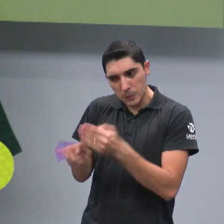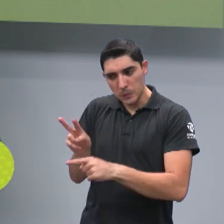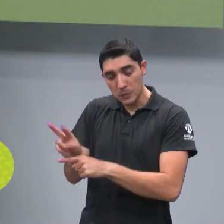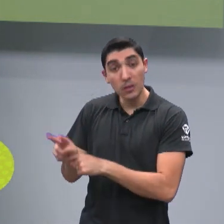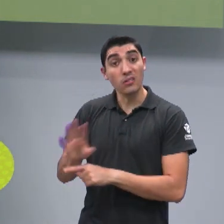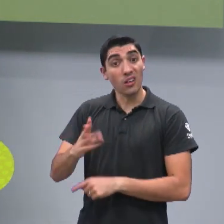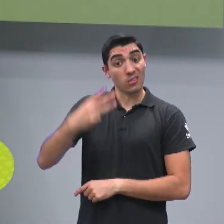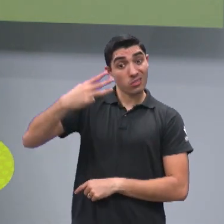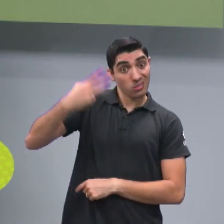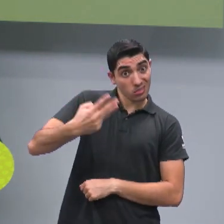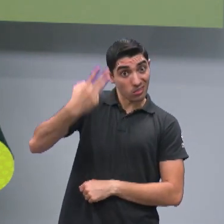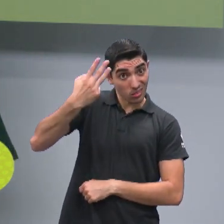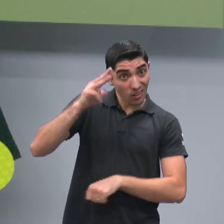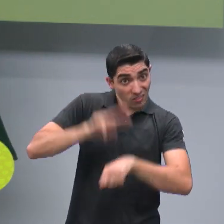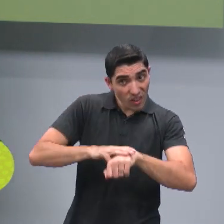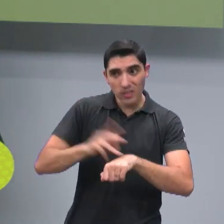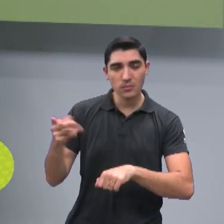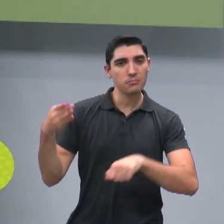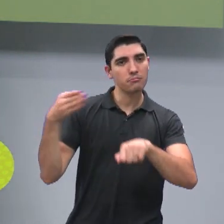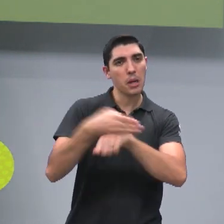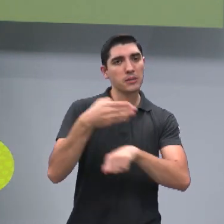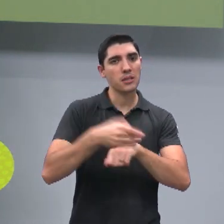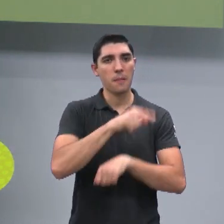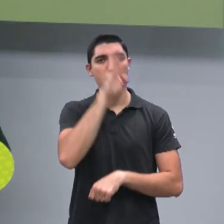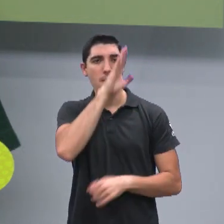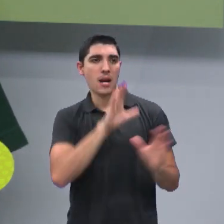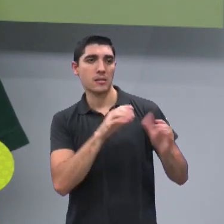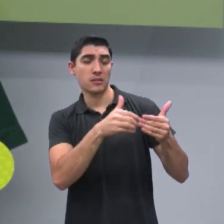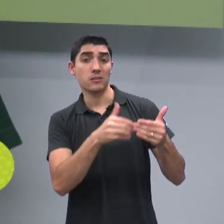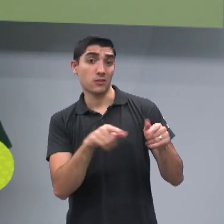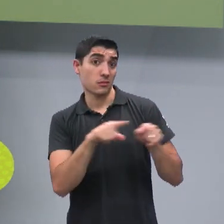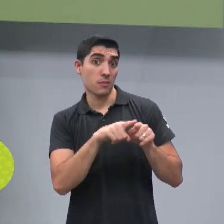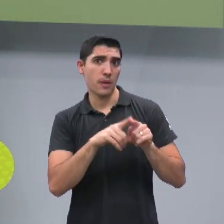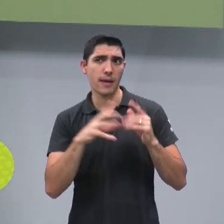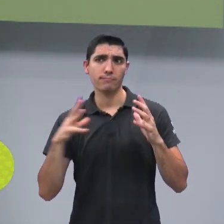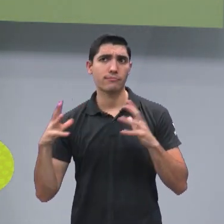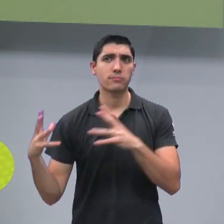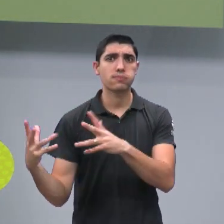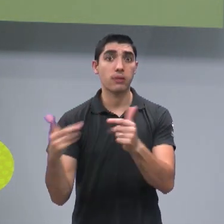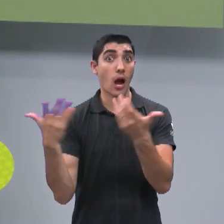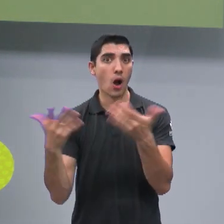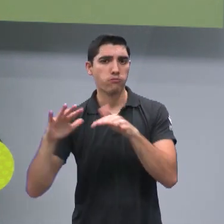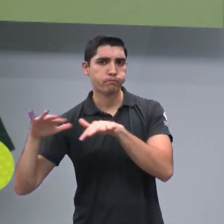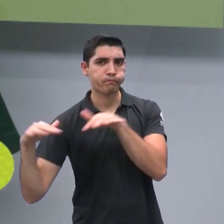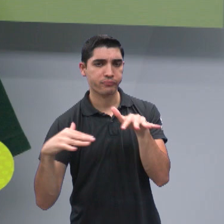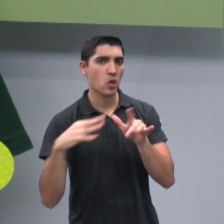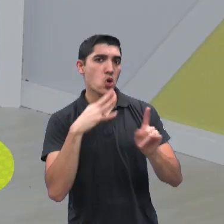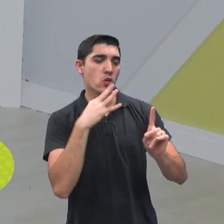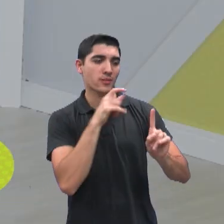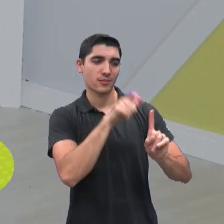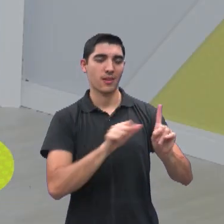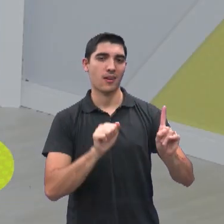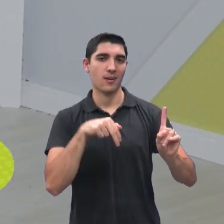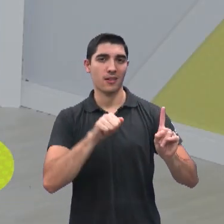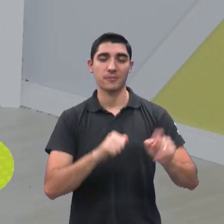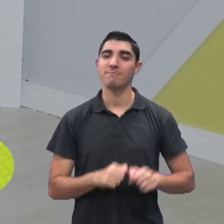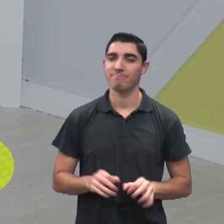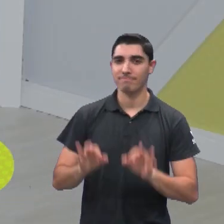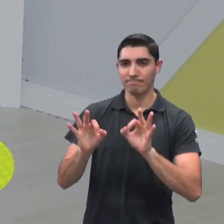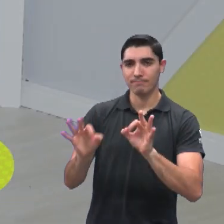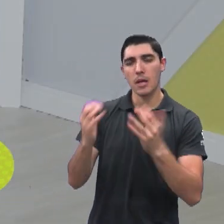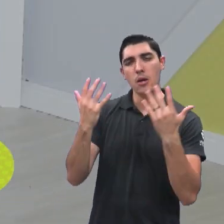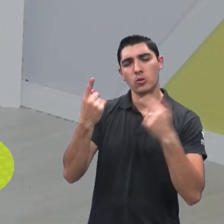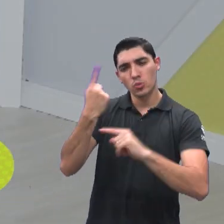brasileira, né? Então ela está também se calejando aí, sendo conhecida também na Confederação Brasileira de Basquete. Sucesso para as